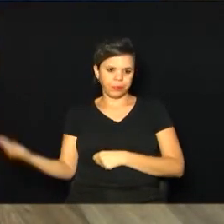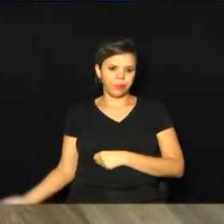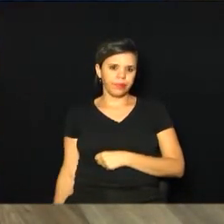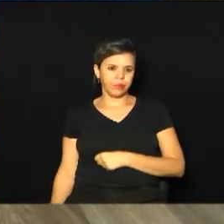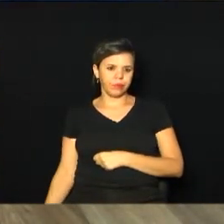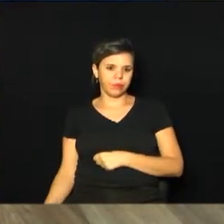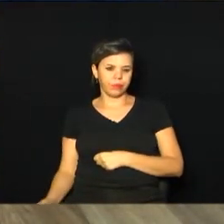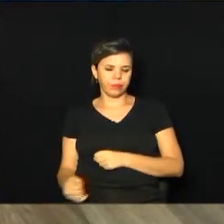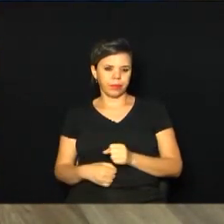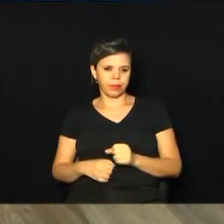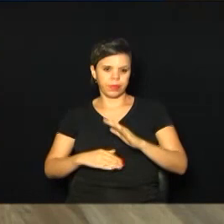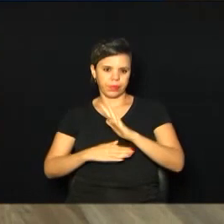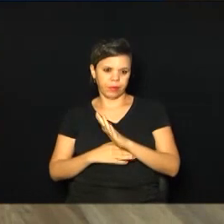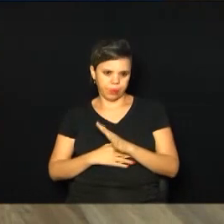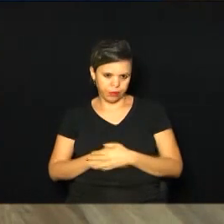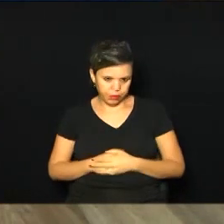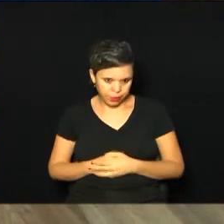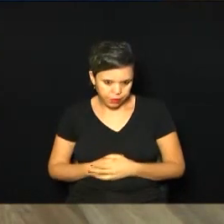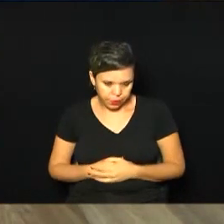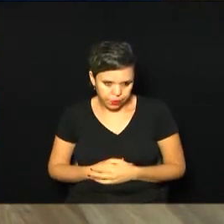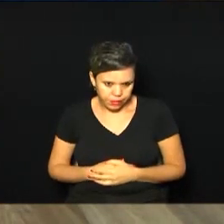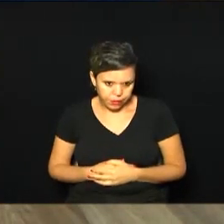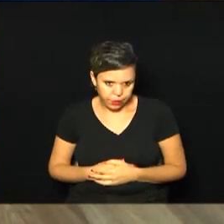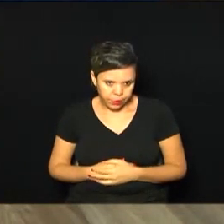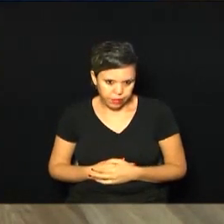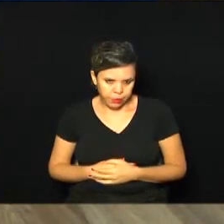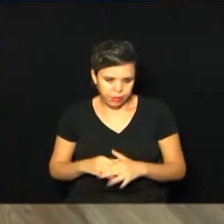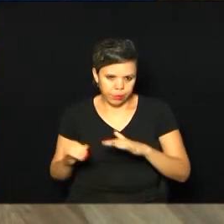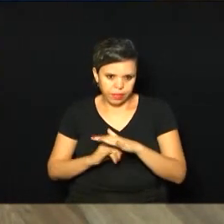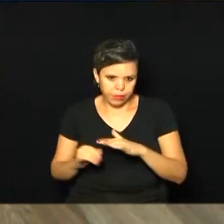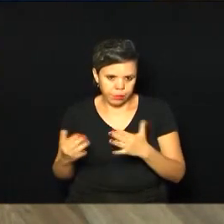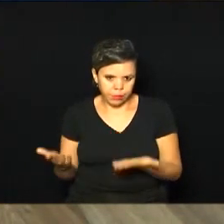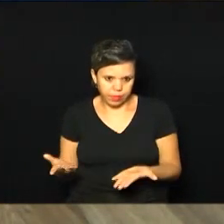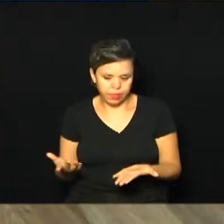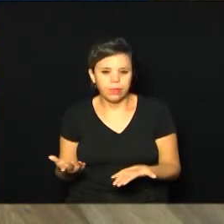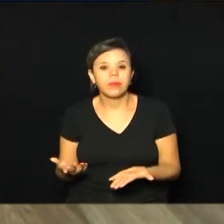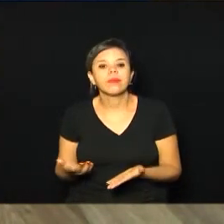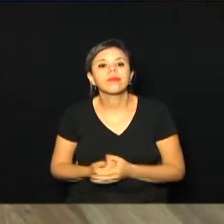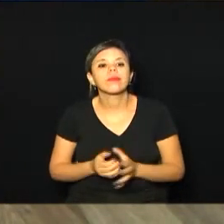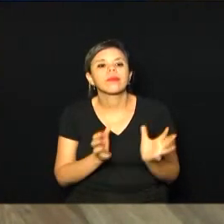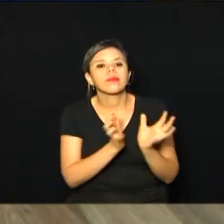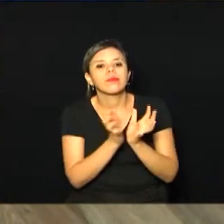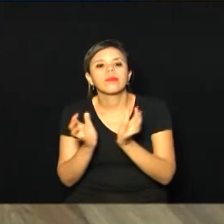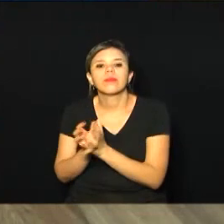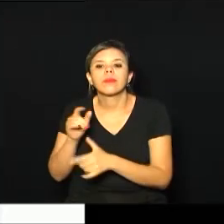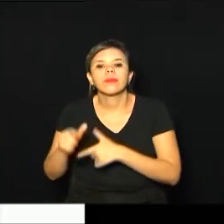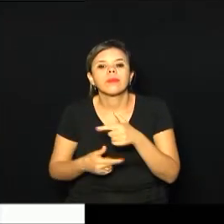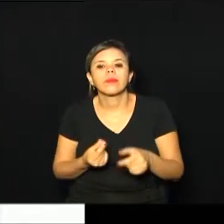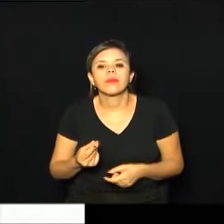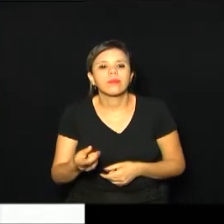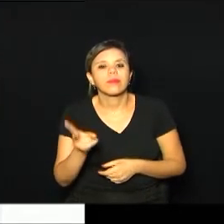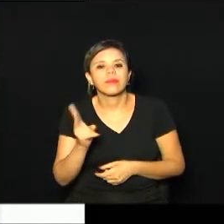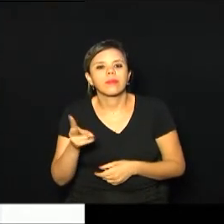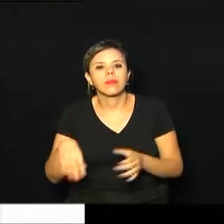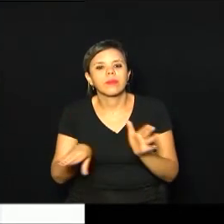campinas.sp.leg.br é o site do Legislativo. Se você for aqui em institucional, tem a aba aqui, ó, comissões permanentes. E aí você